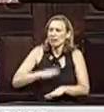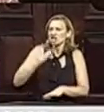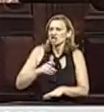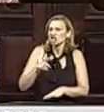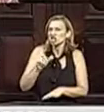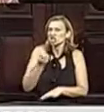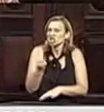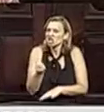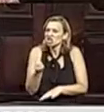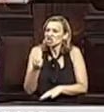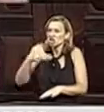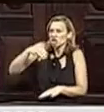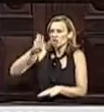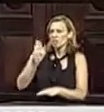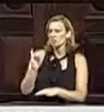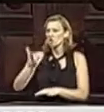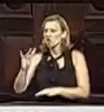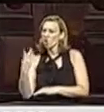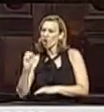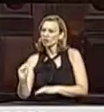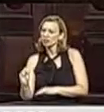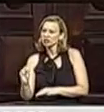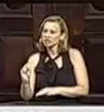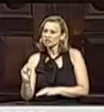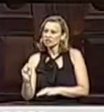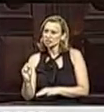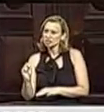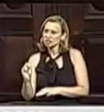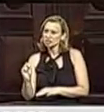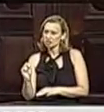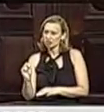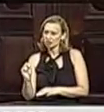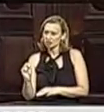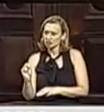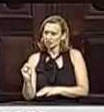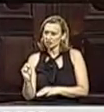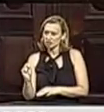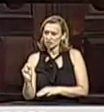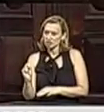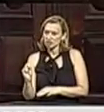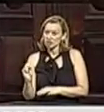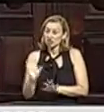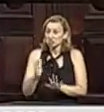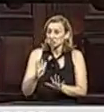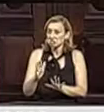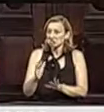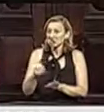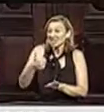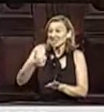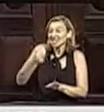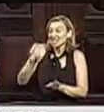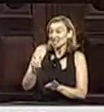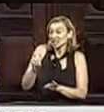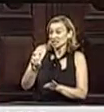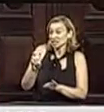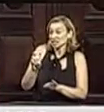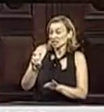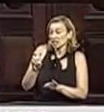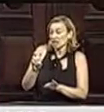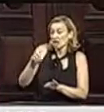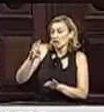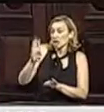bilhões de barris, do excedente de 5 bilhões, podendo ter 15 bilhões, em alguns